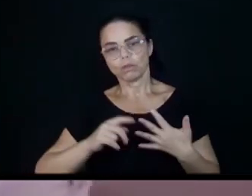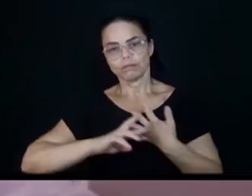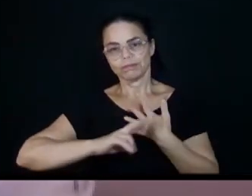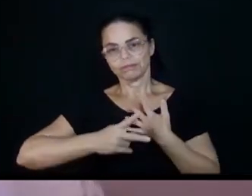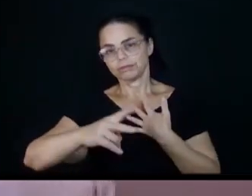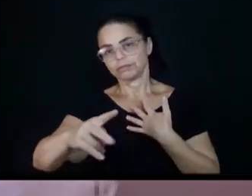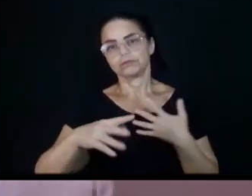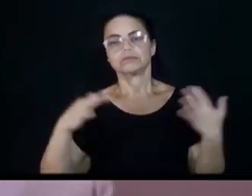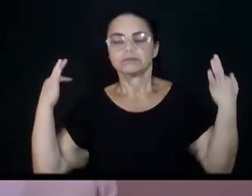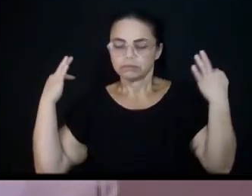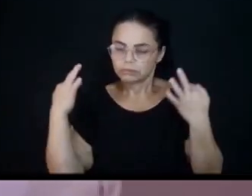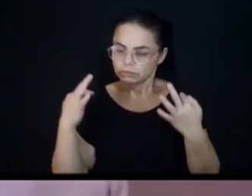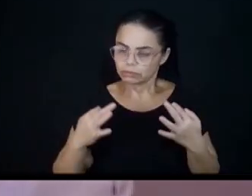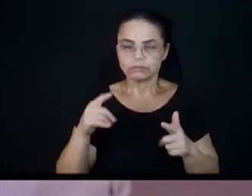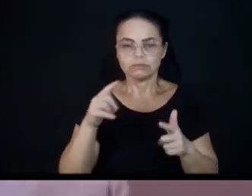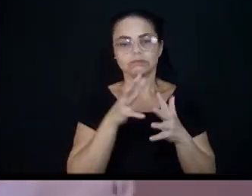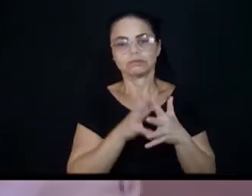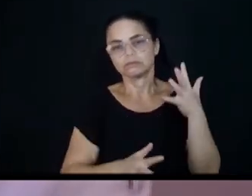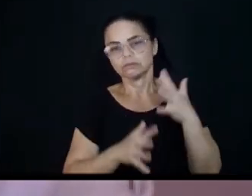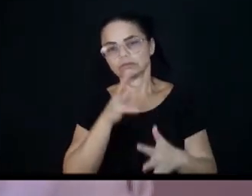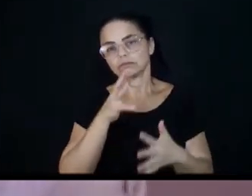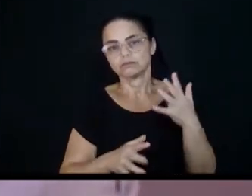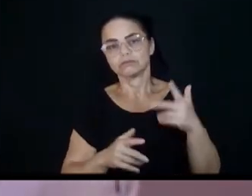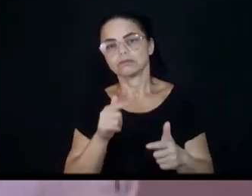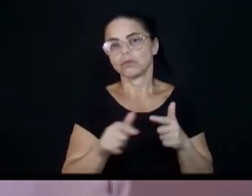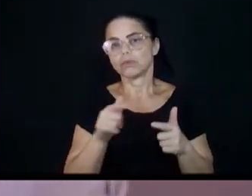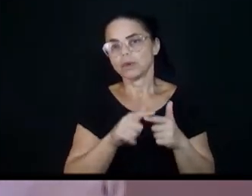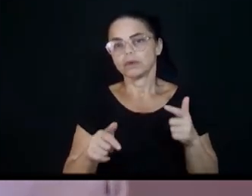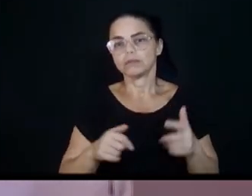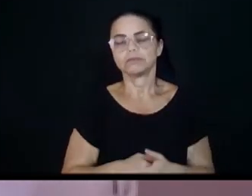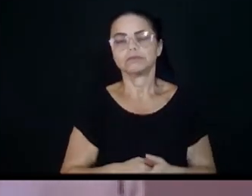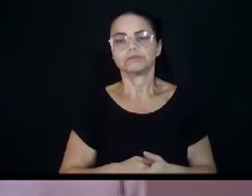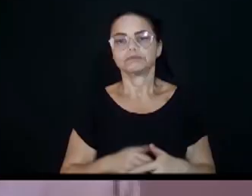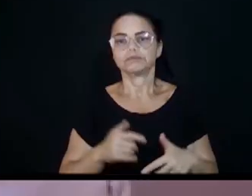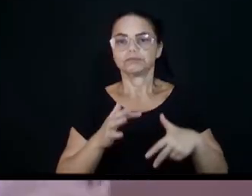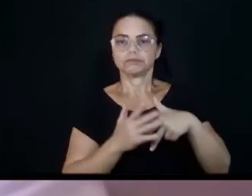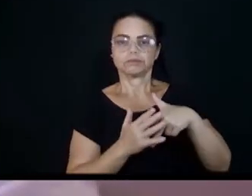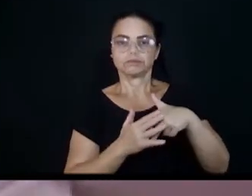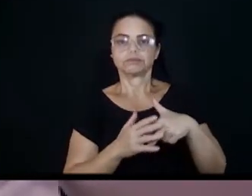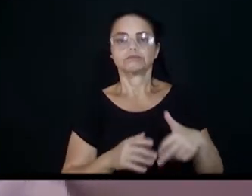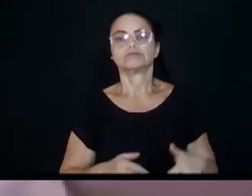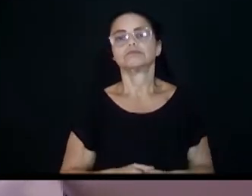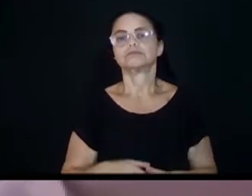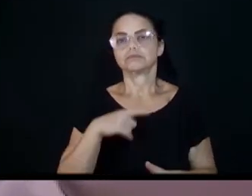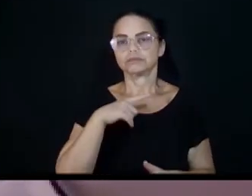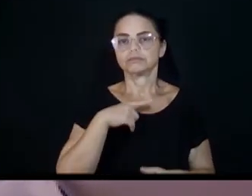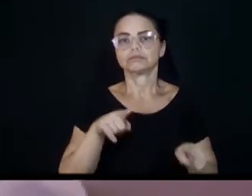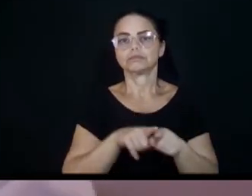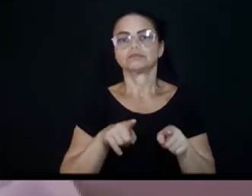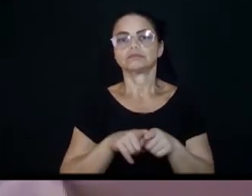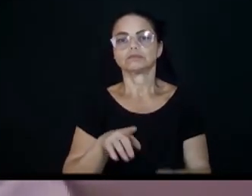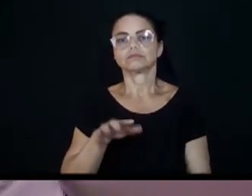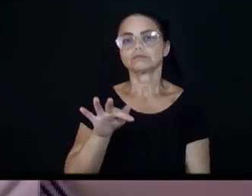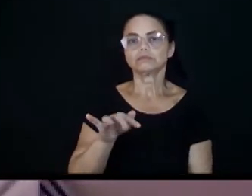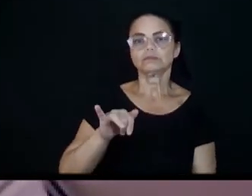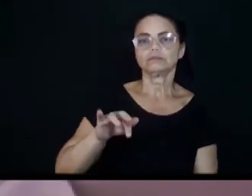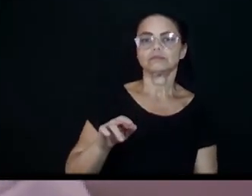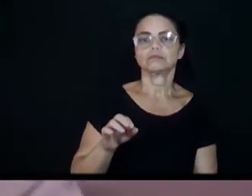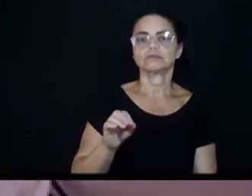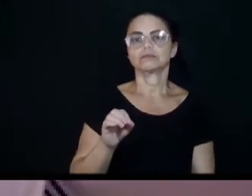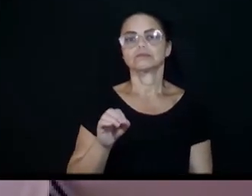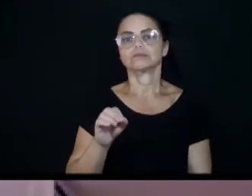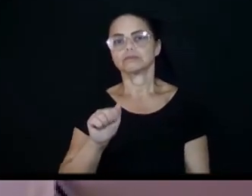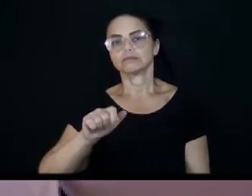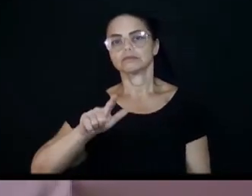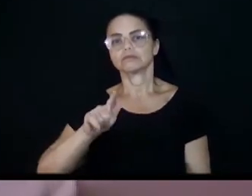sérias complicações, né? E se esse paciente com lúpus também tem fibromialgia, há que se trate